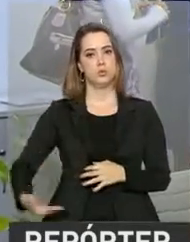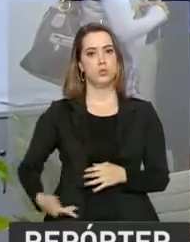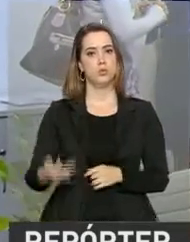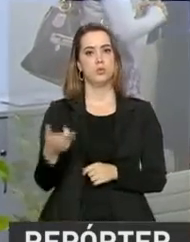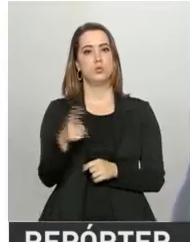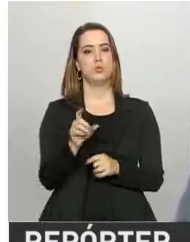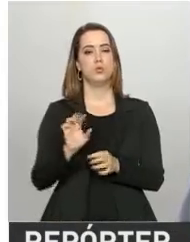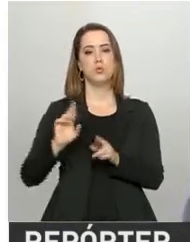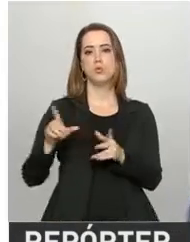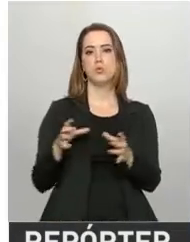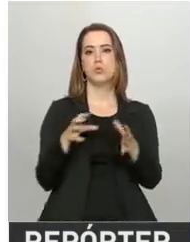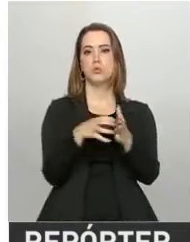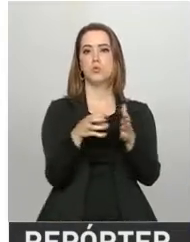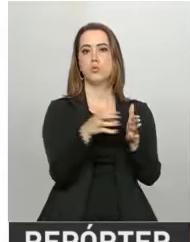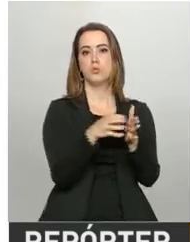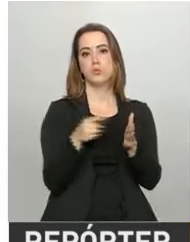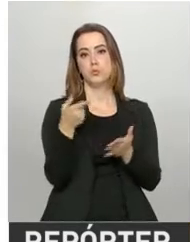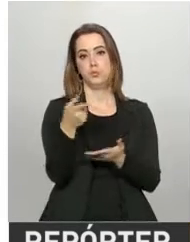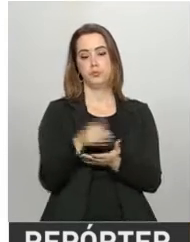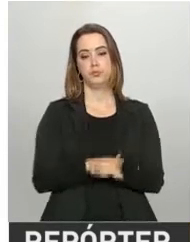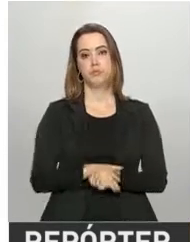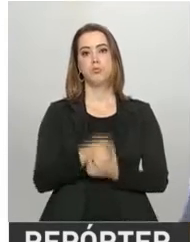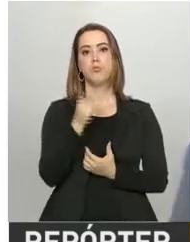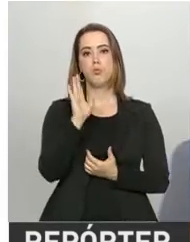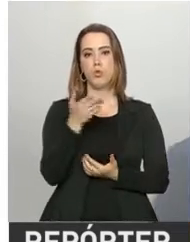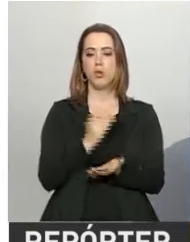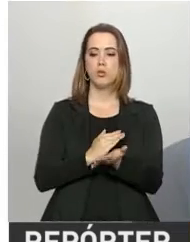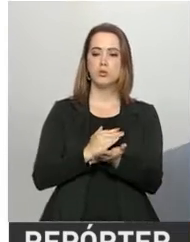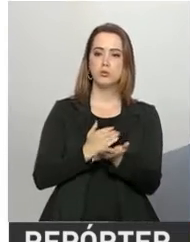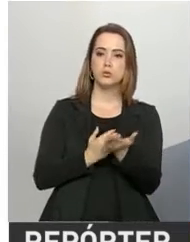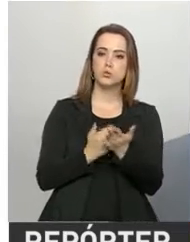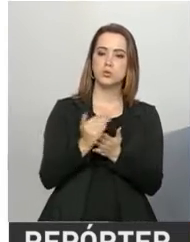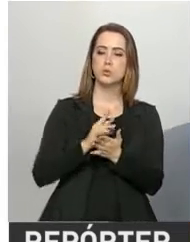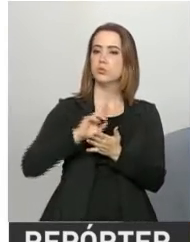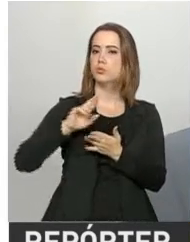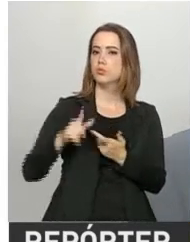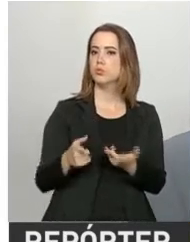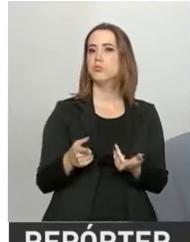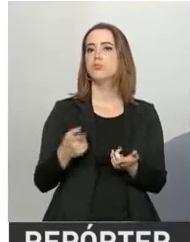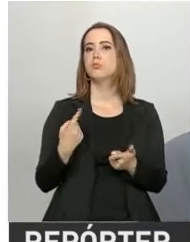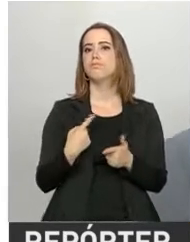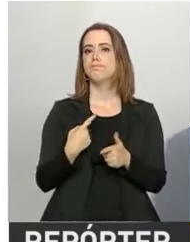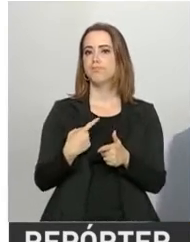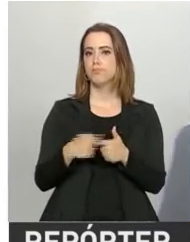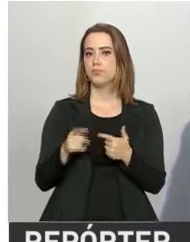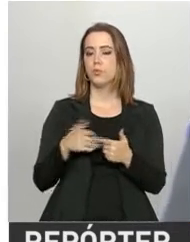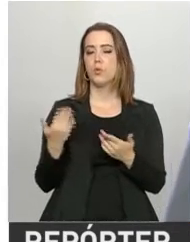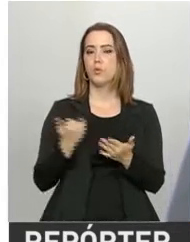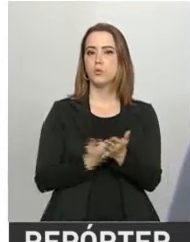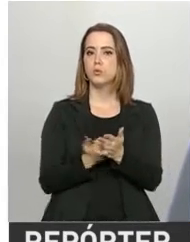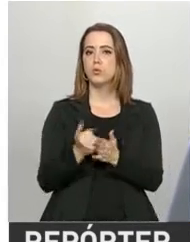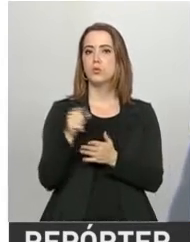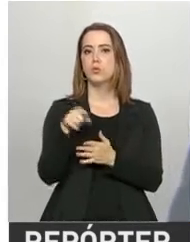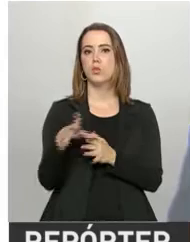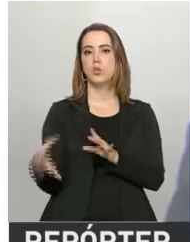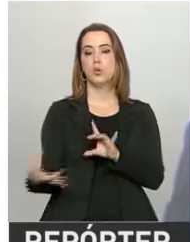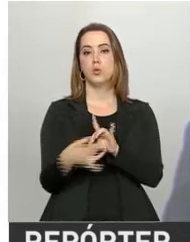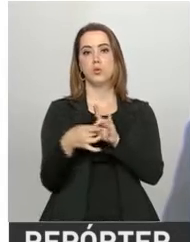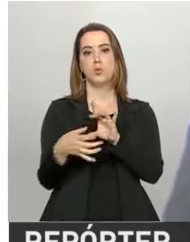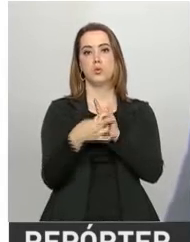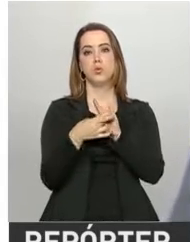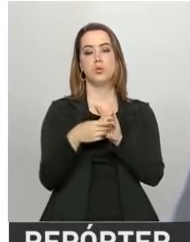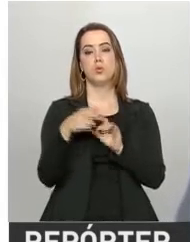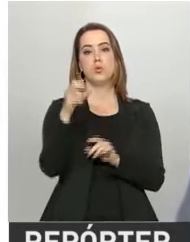várias áreas. O laboratório já começa uma série de desafios iniciais, dentre eles uma parceria com a Anvisa, com